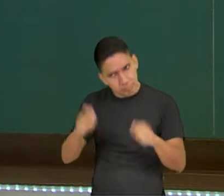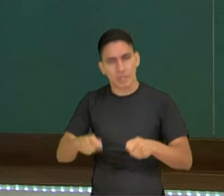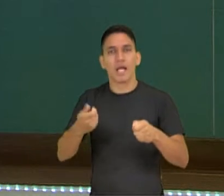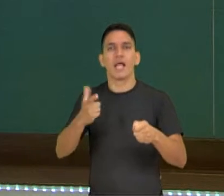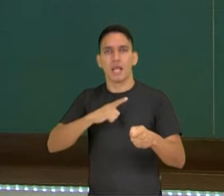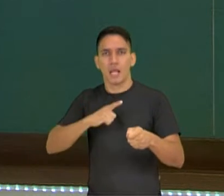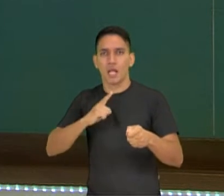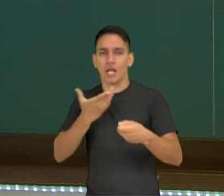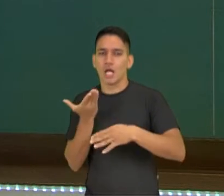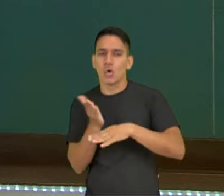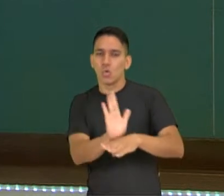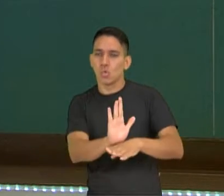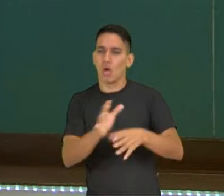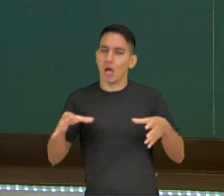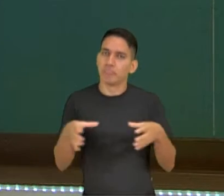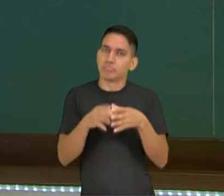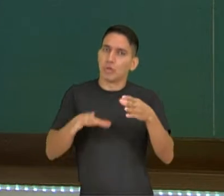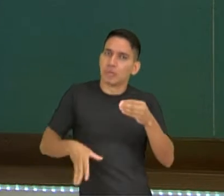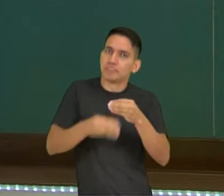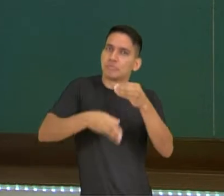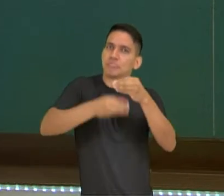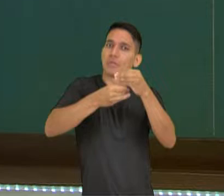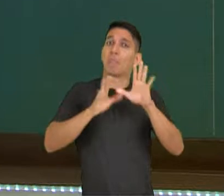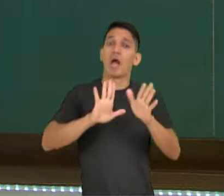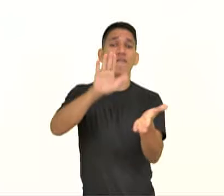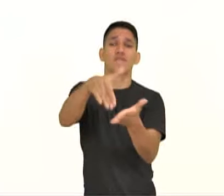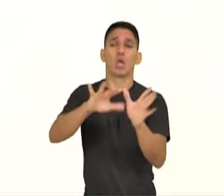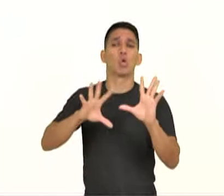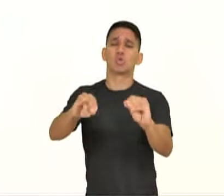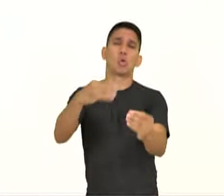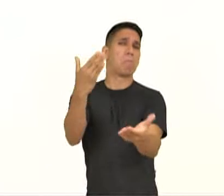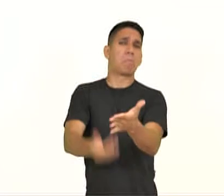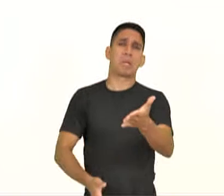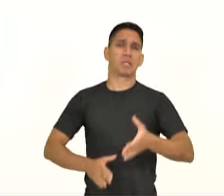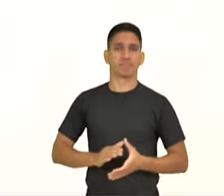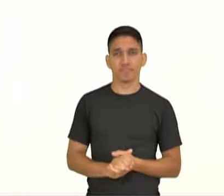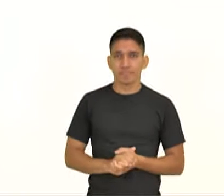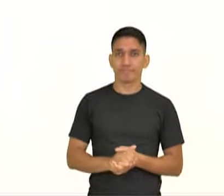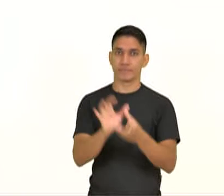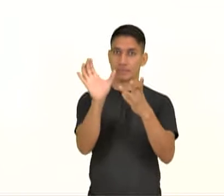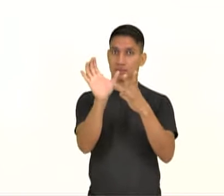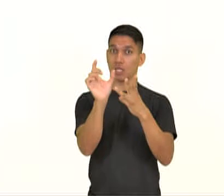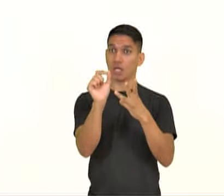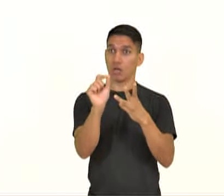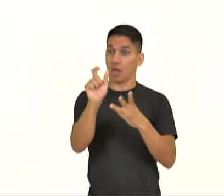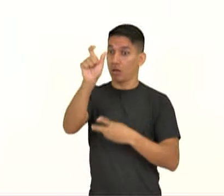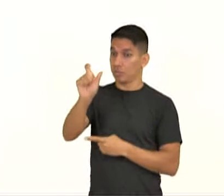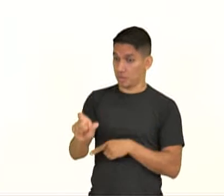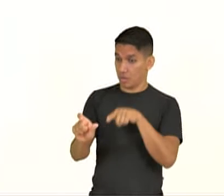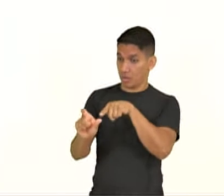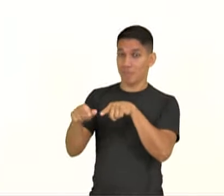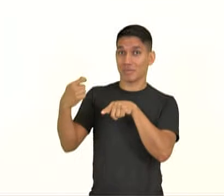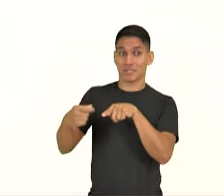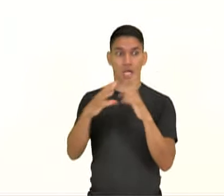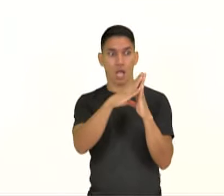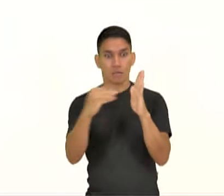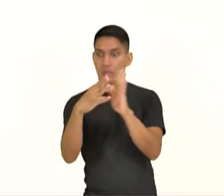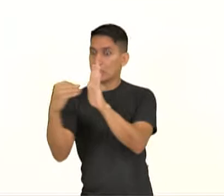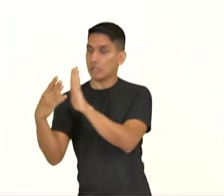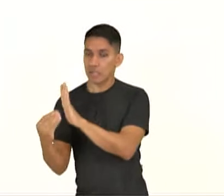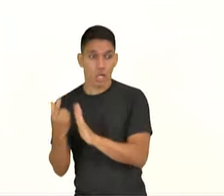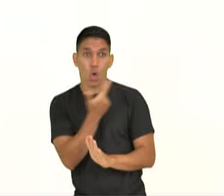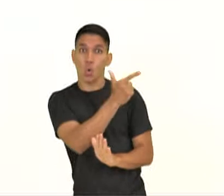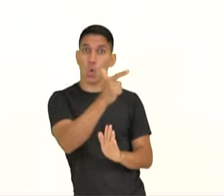cooperação, mas no final todos são perdedores. Letra C. Um jogador deve imitar os movimentos do